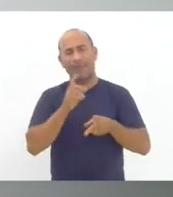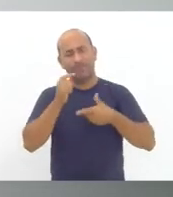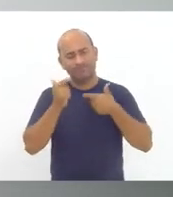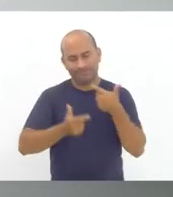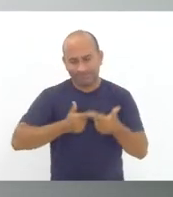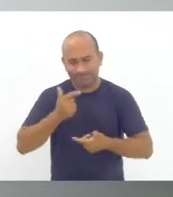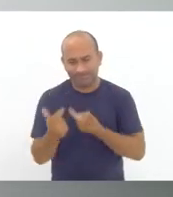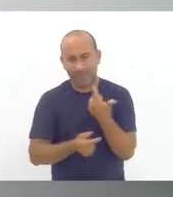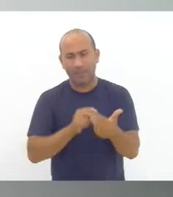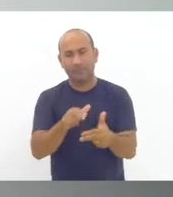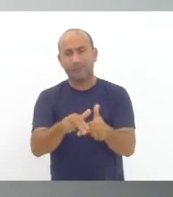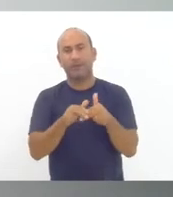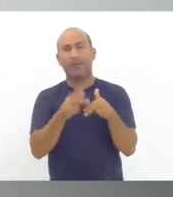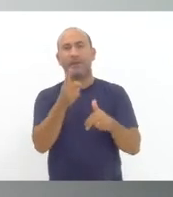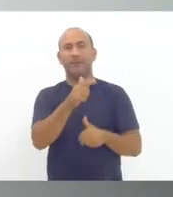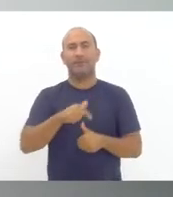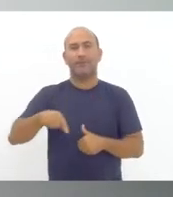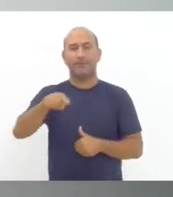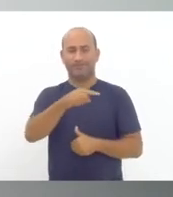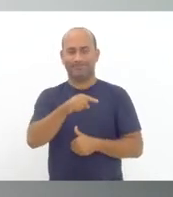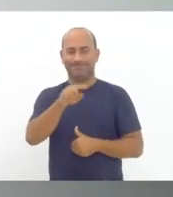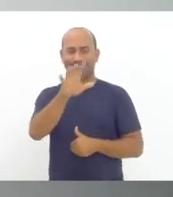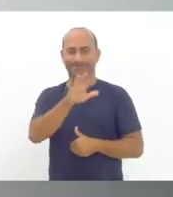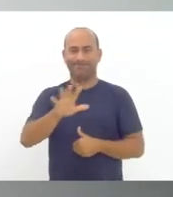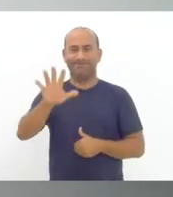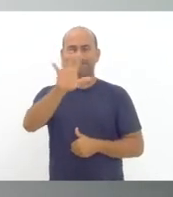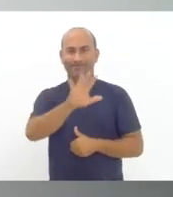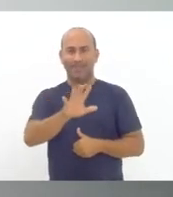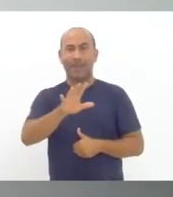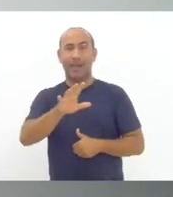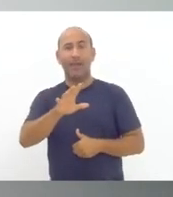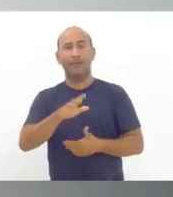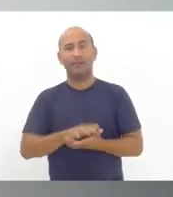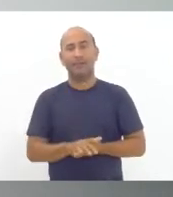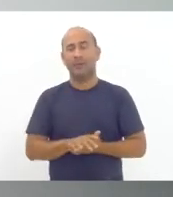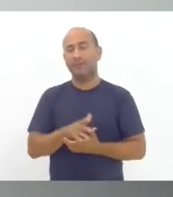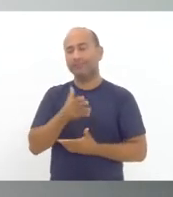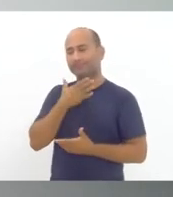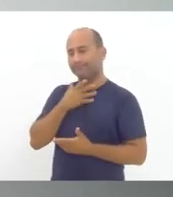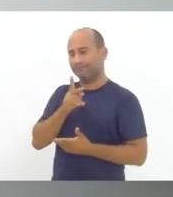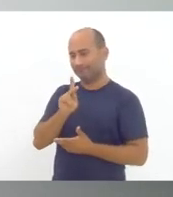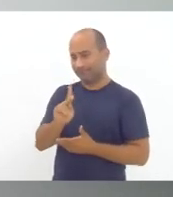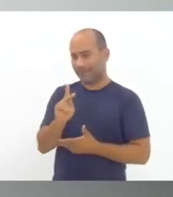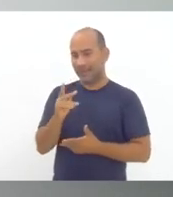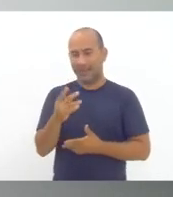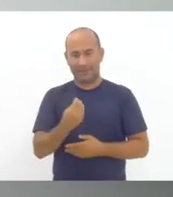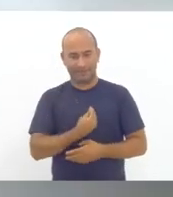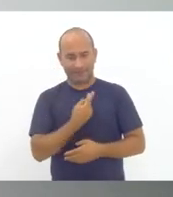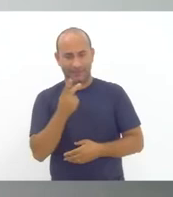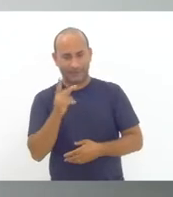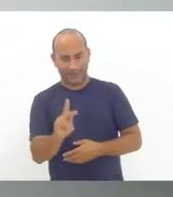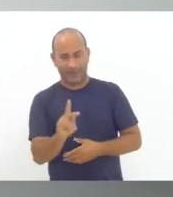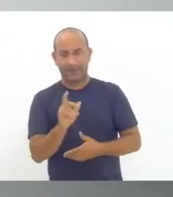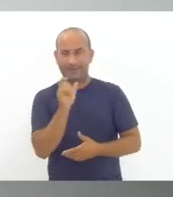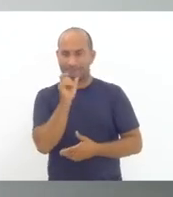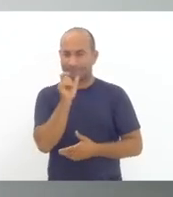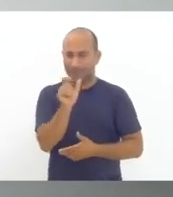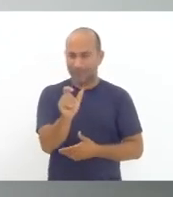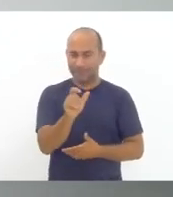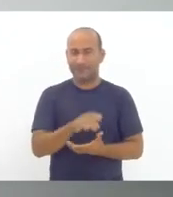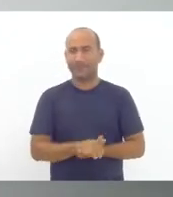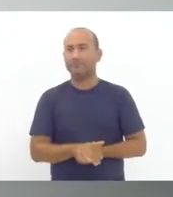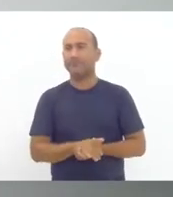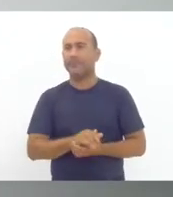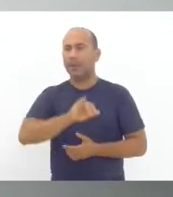por o nosso estado como o jornalista enfim com a sua voz com as suas com as suas palavras bem Gostaria